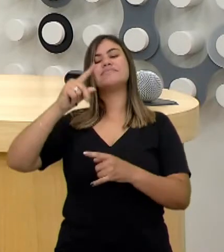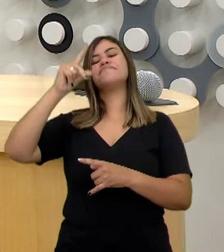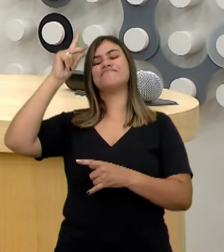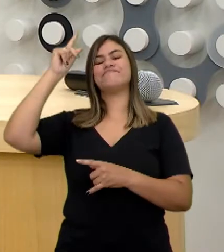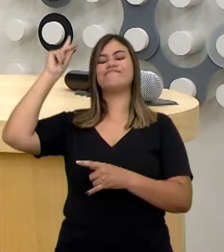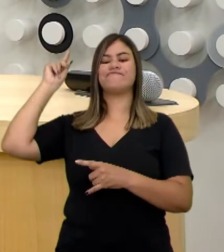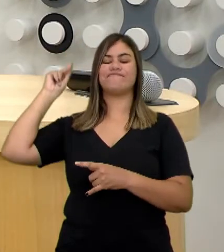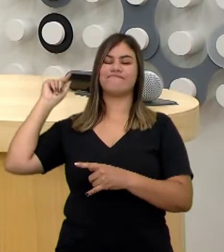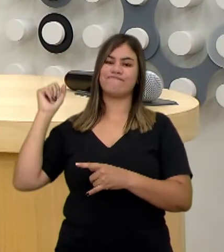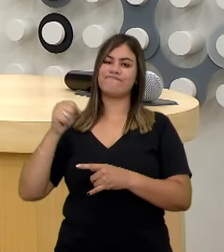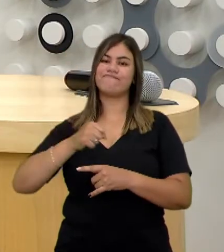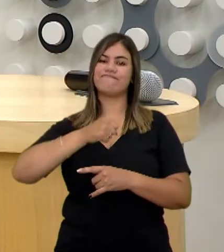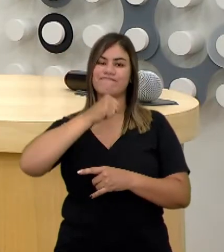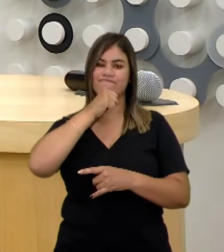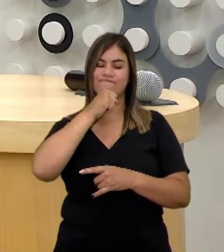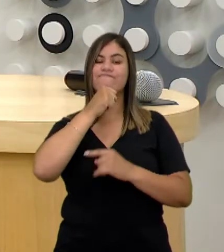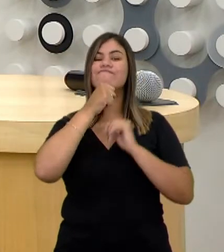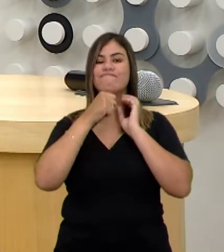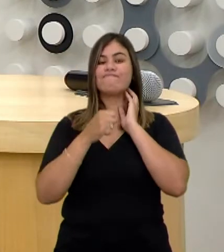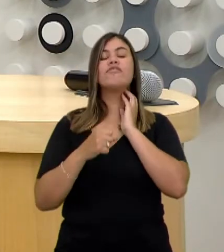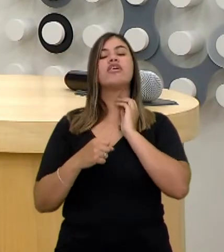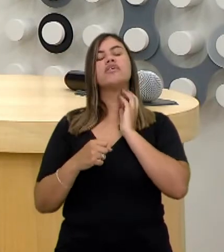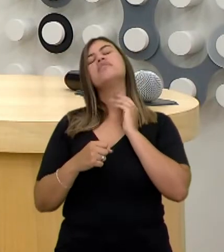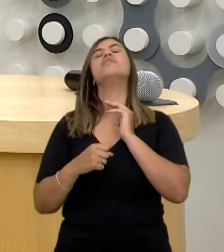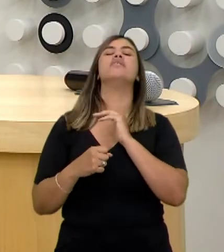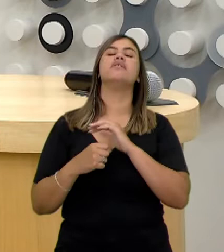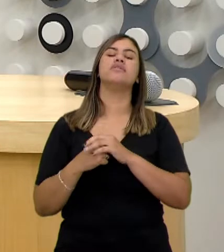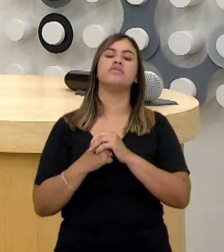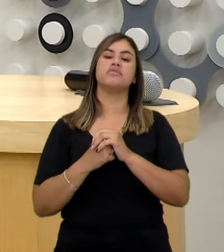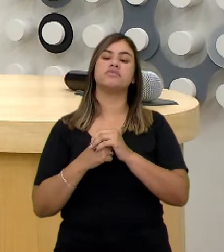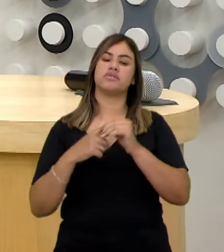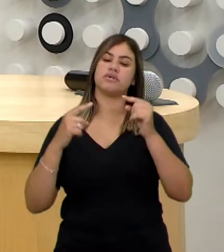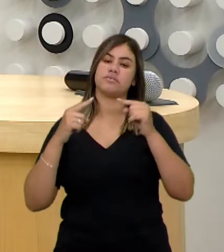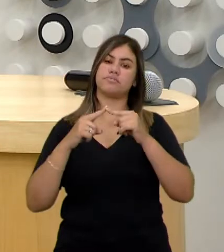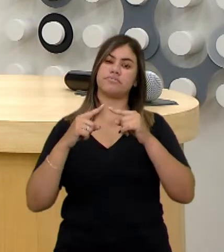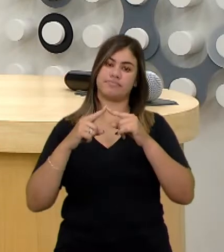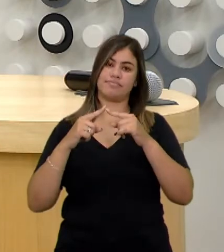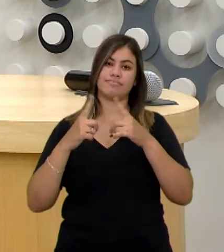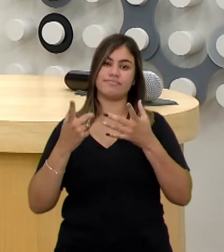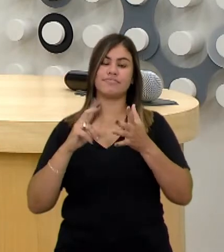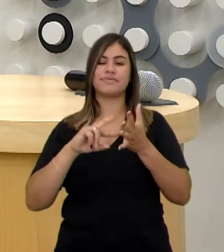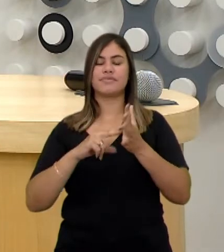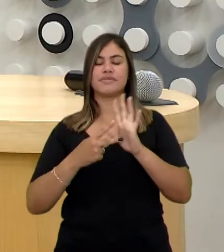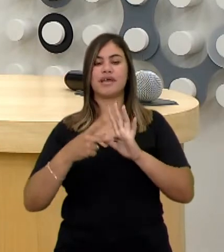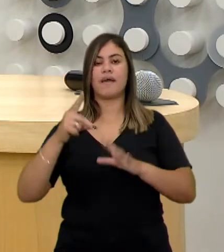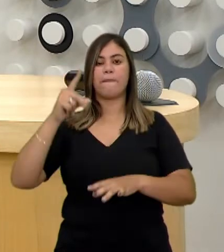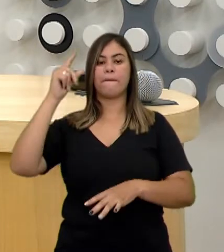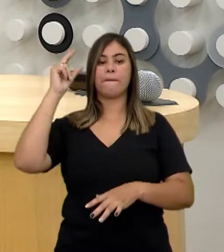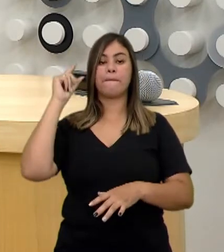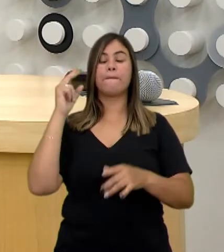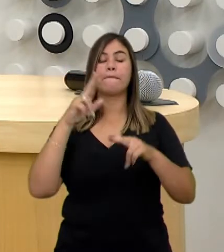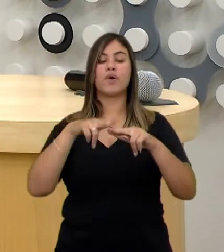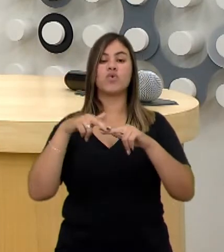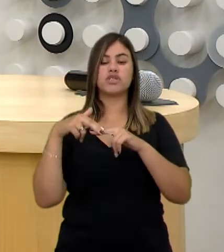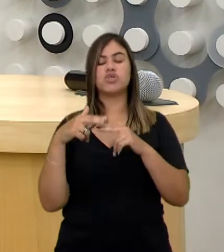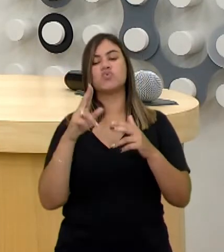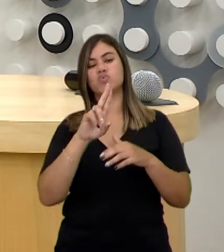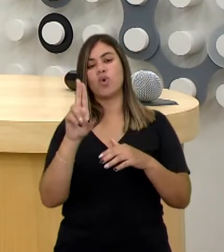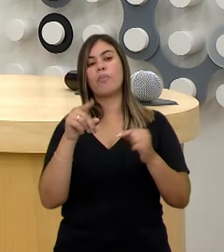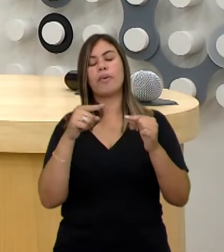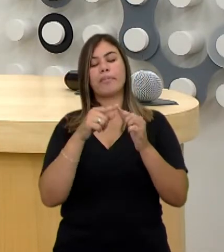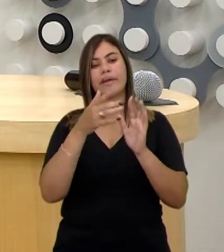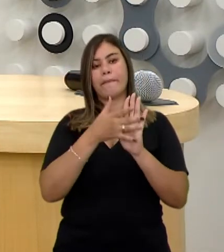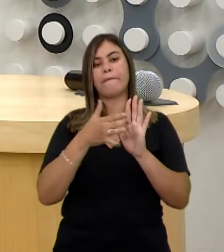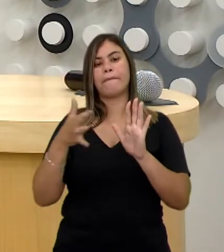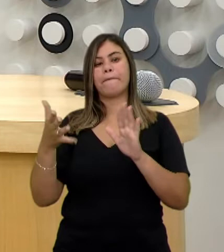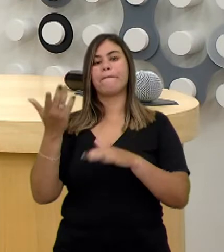da pedra lascada, tá? Então, paleo tem muito a ver com essa questão antigo. Então, período antigo, né? Era